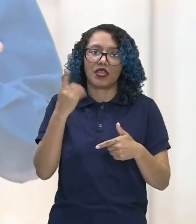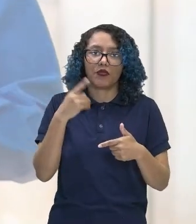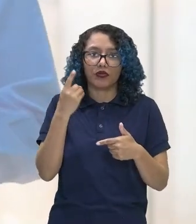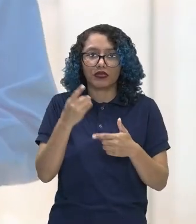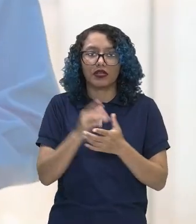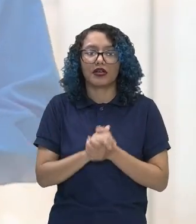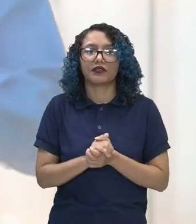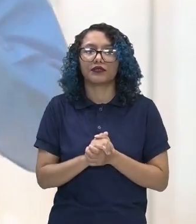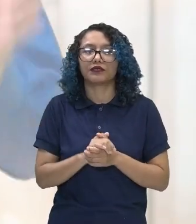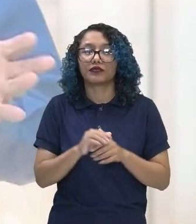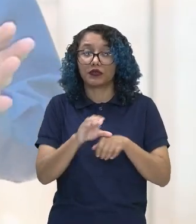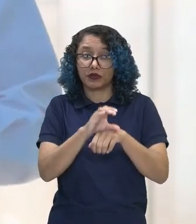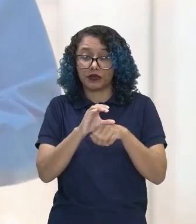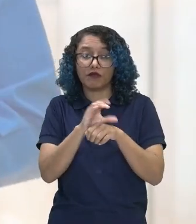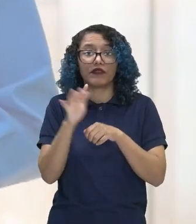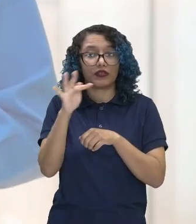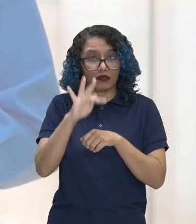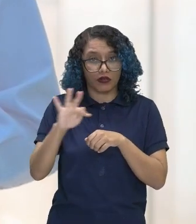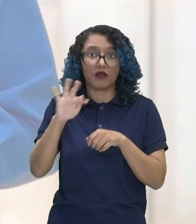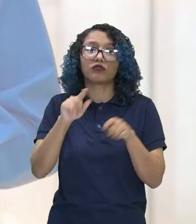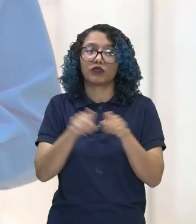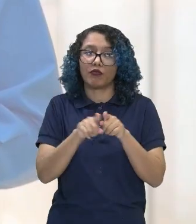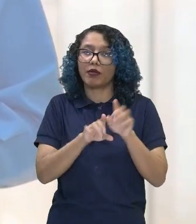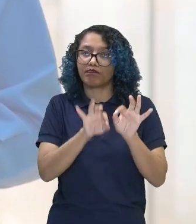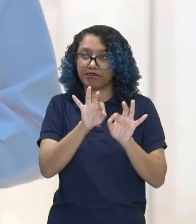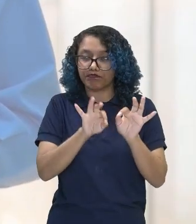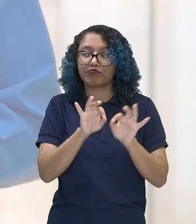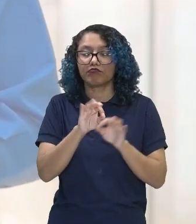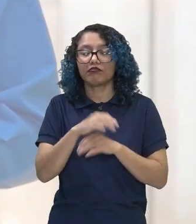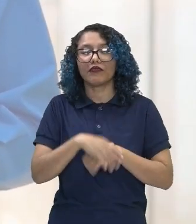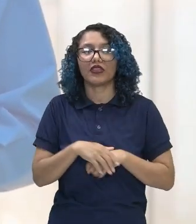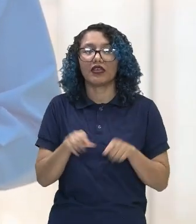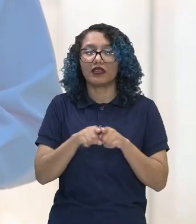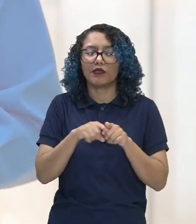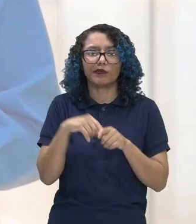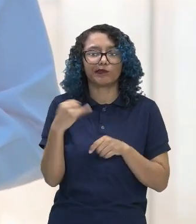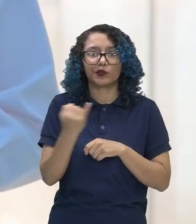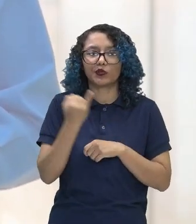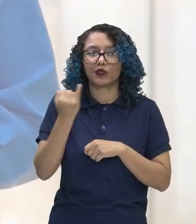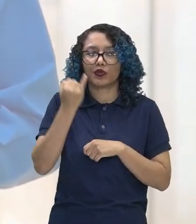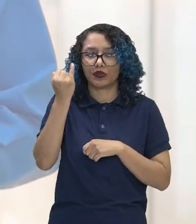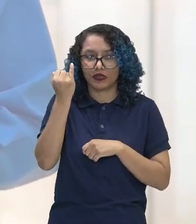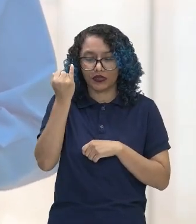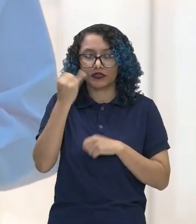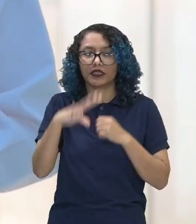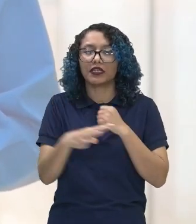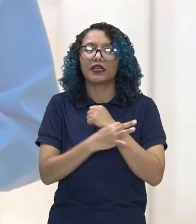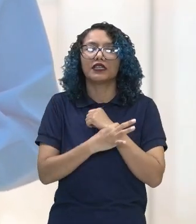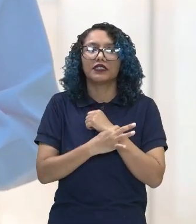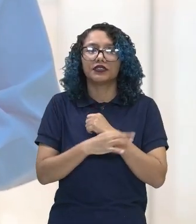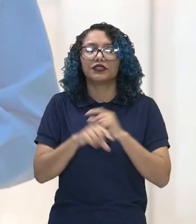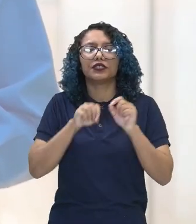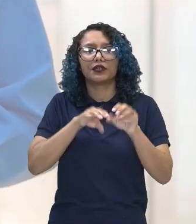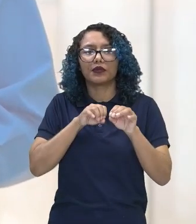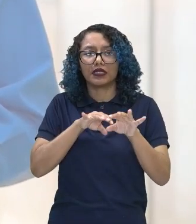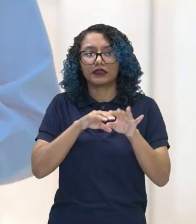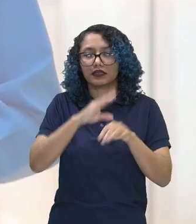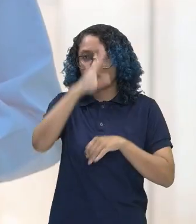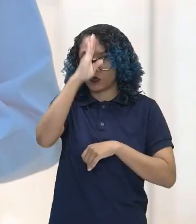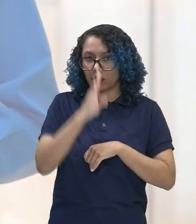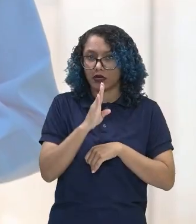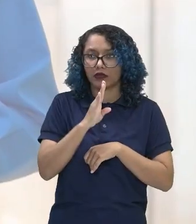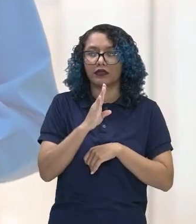formação da Constituição, na elaboração da Constituição de 88 e foi fundamental para garantir uma educação